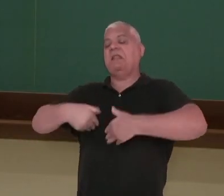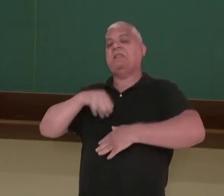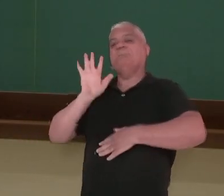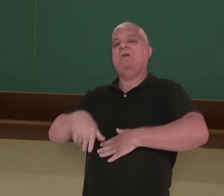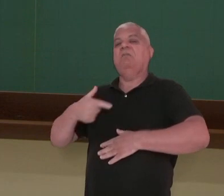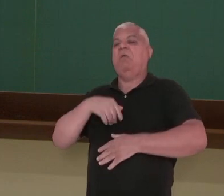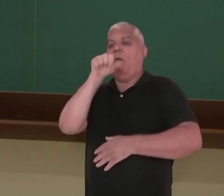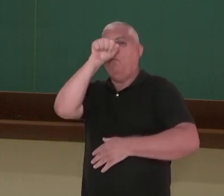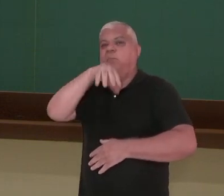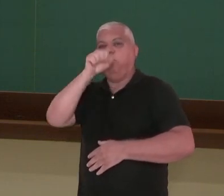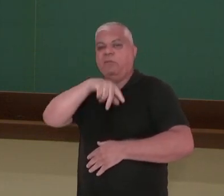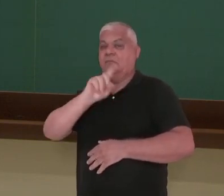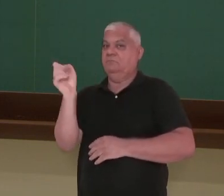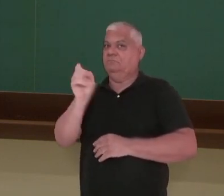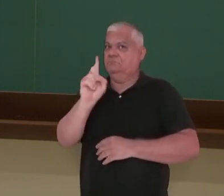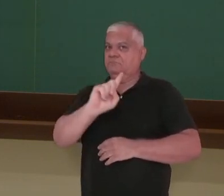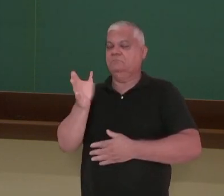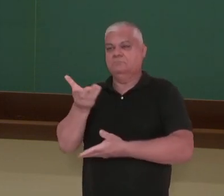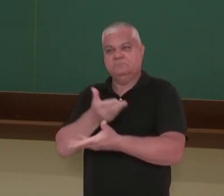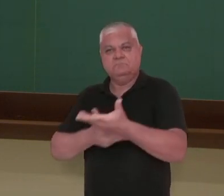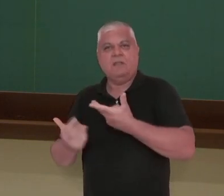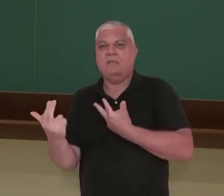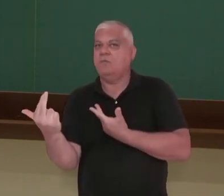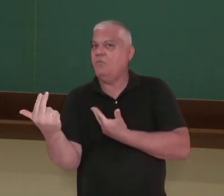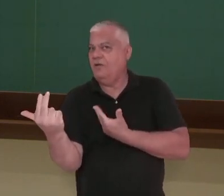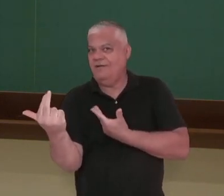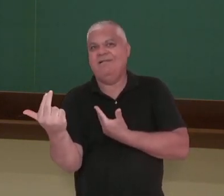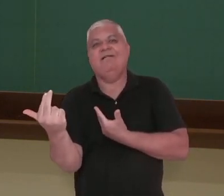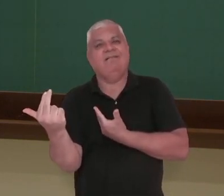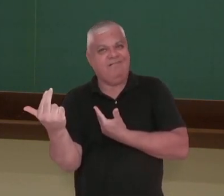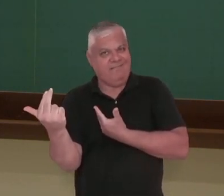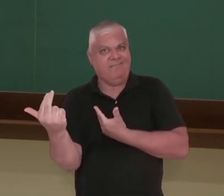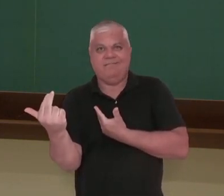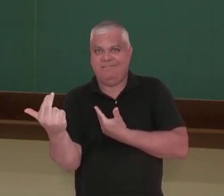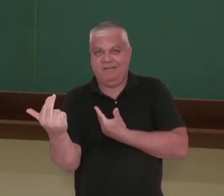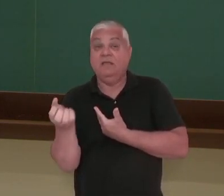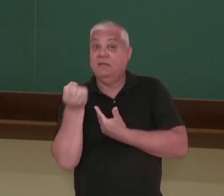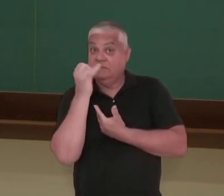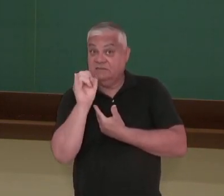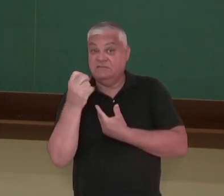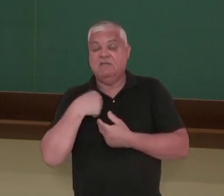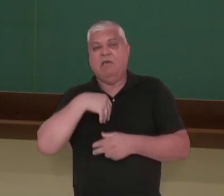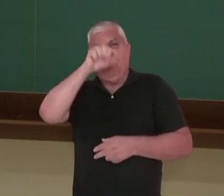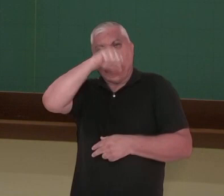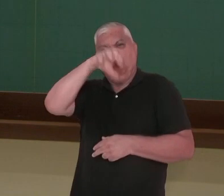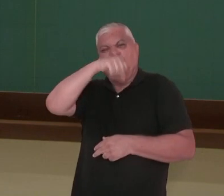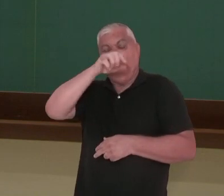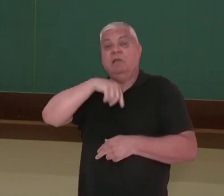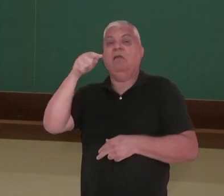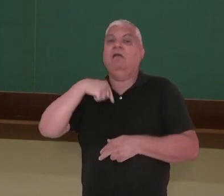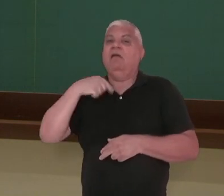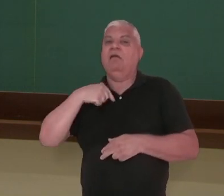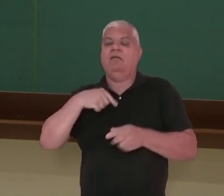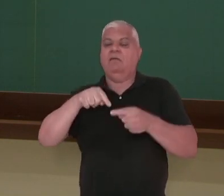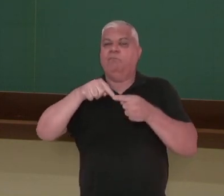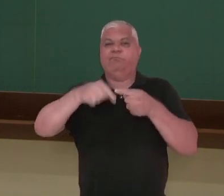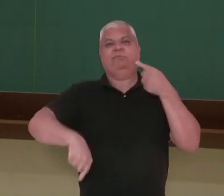maneira igual, mas você não tratar os outros de maneira igual. Aí você não cumpriu com o seu